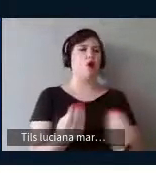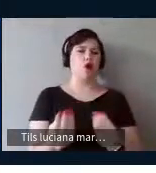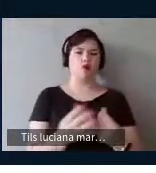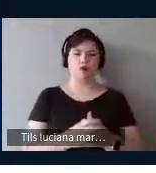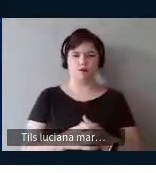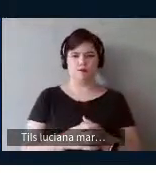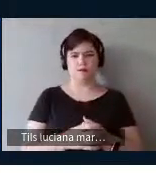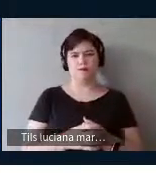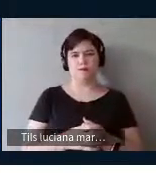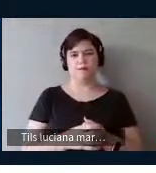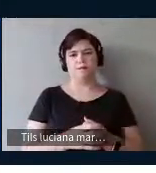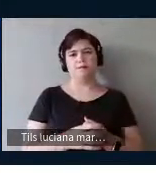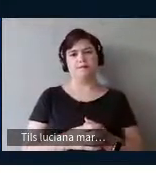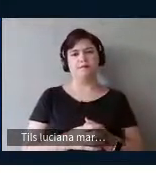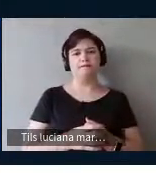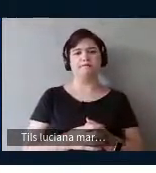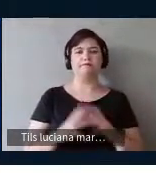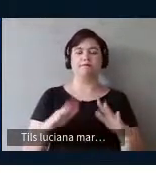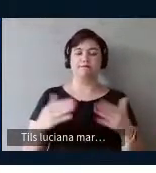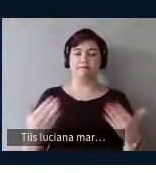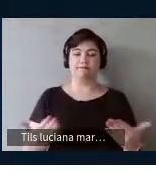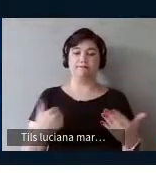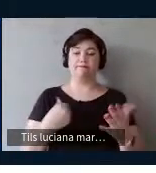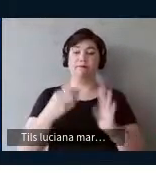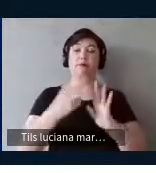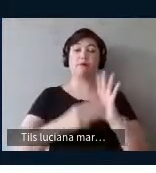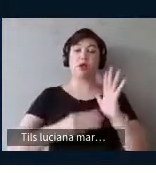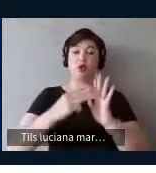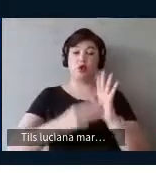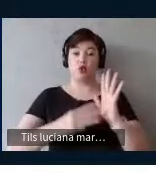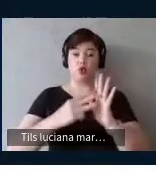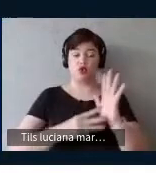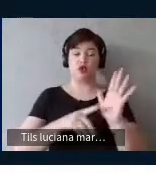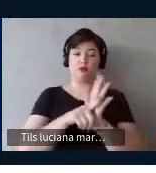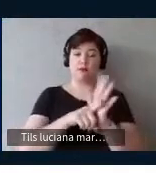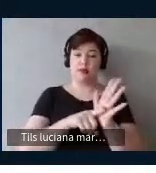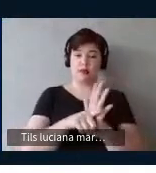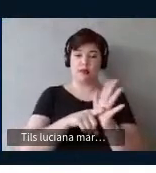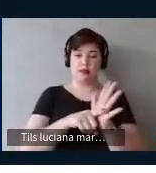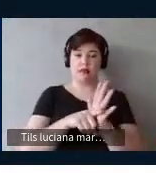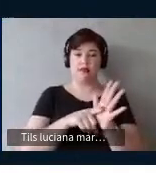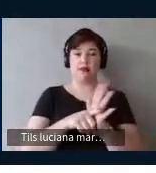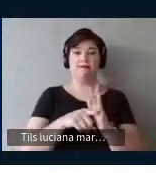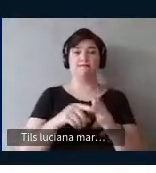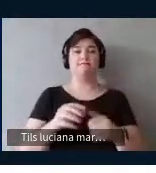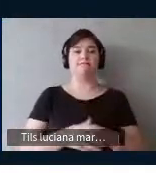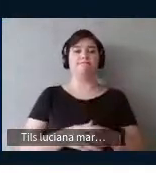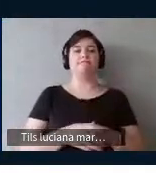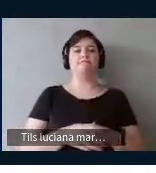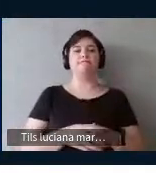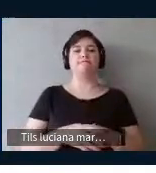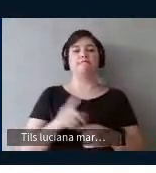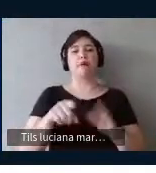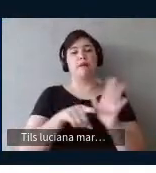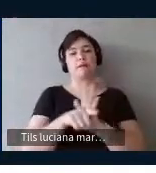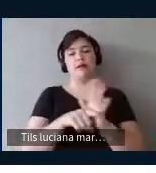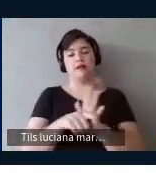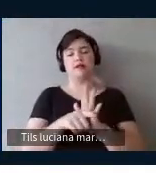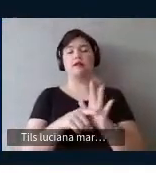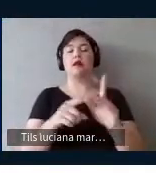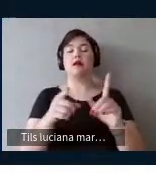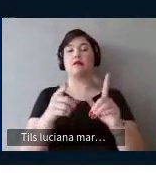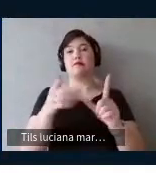Bom, a metodologia da pesquisa A pesquisa de natureza